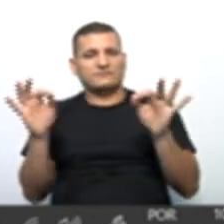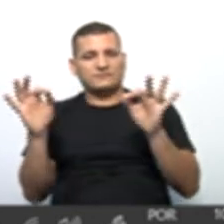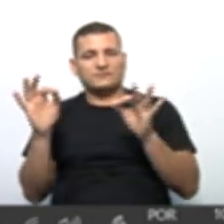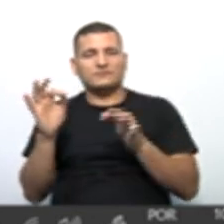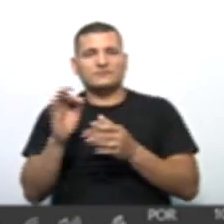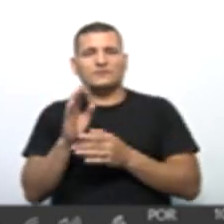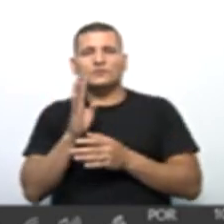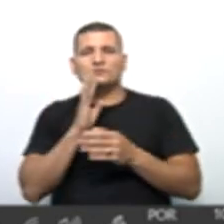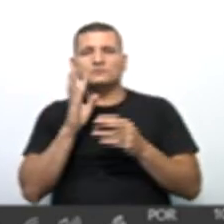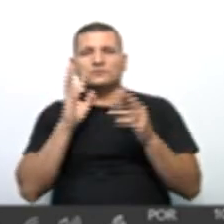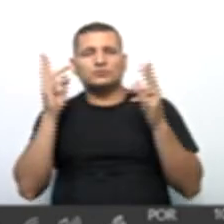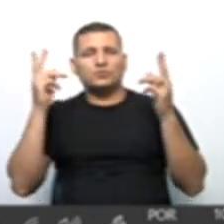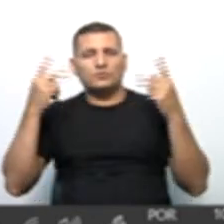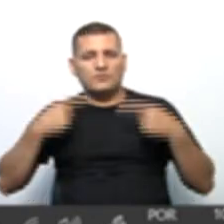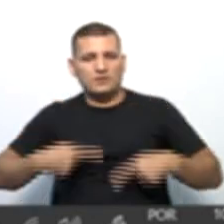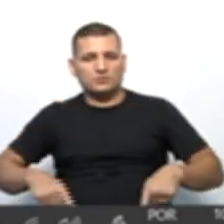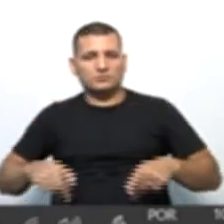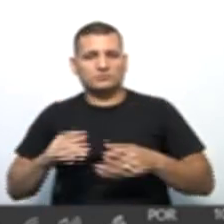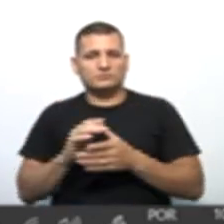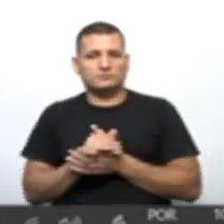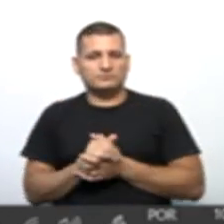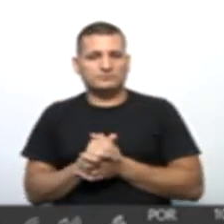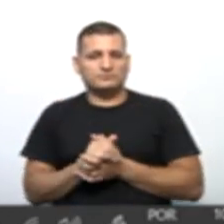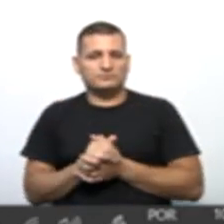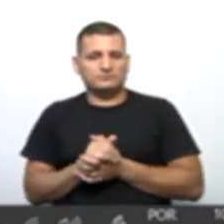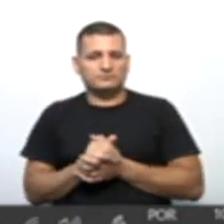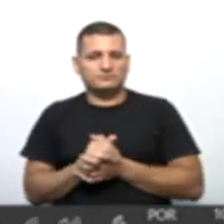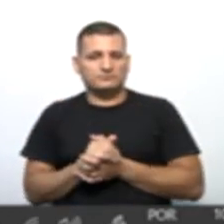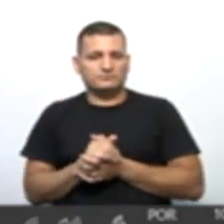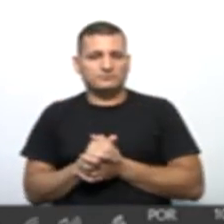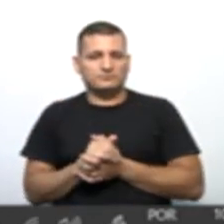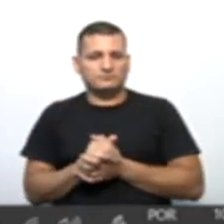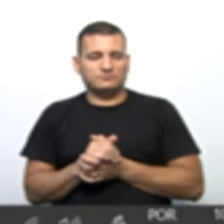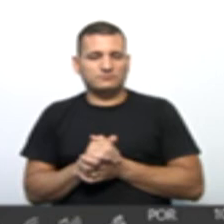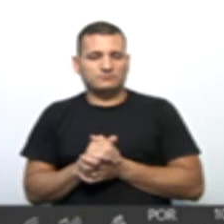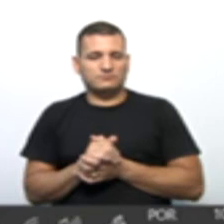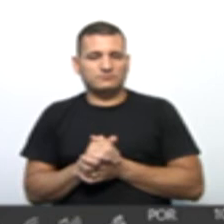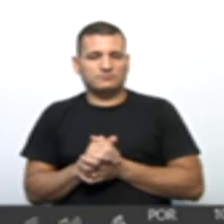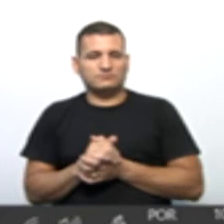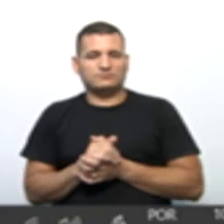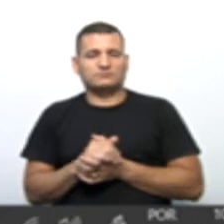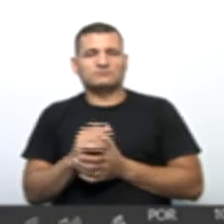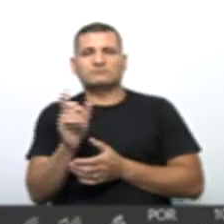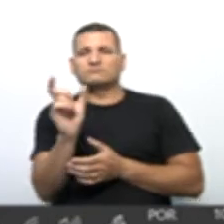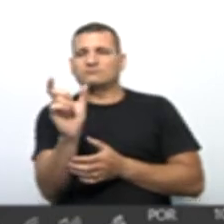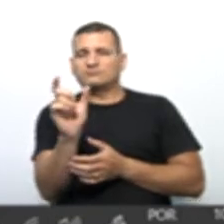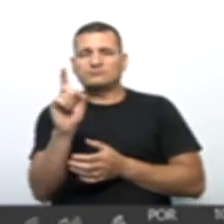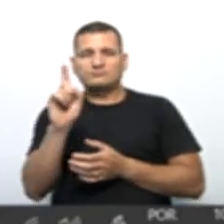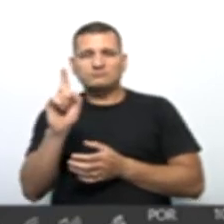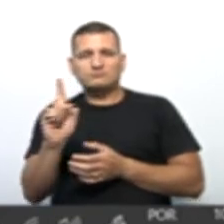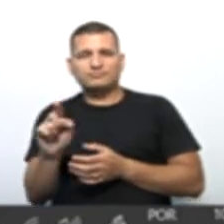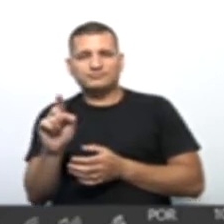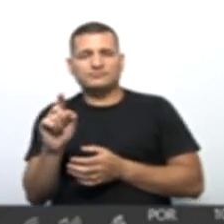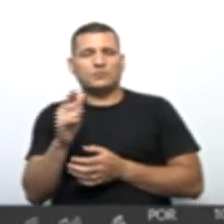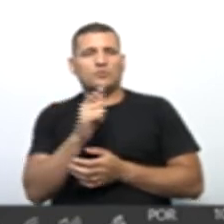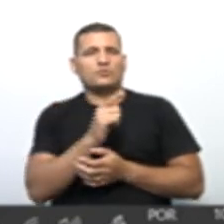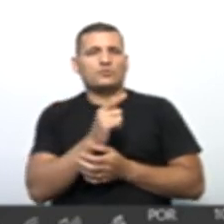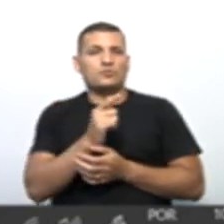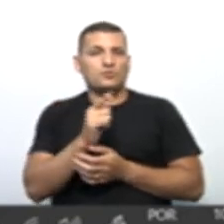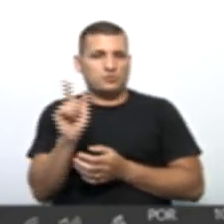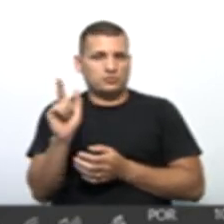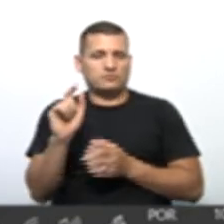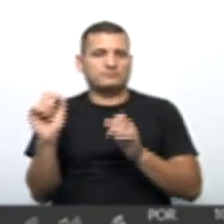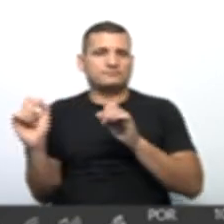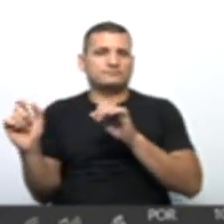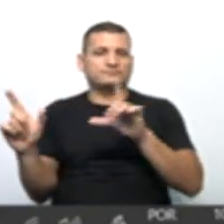aqui já tinham a reconhecimento à expressão usada ou seja vai te ligar pra outro outra página que você